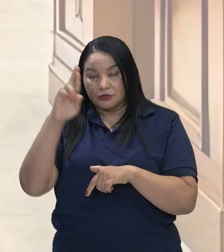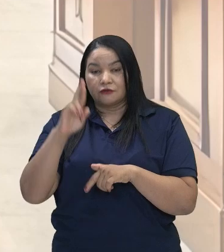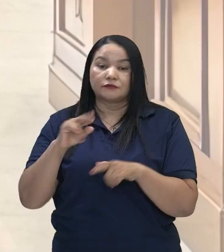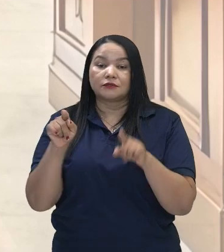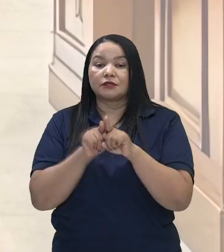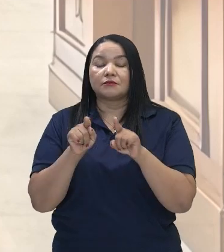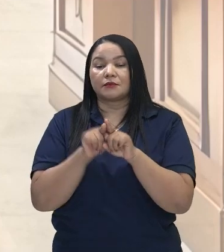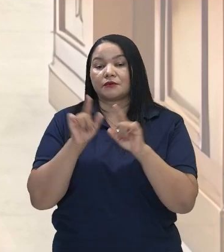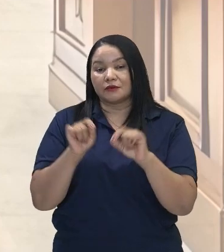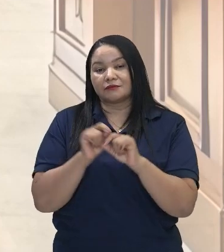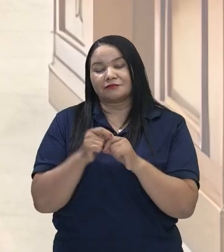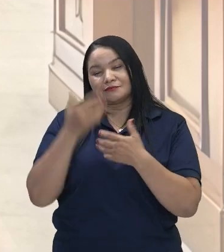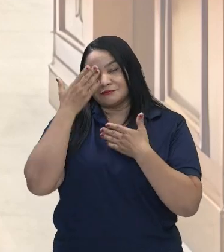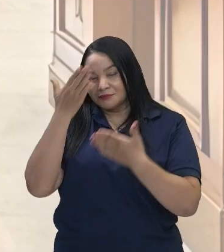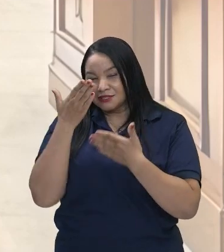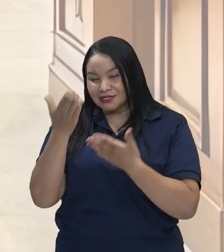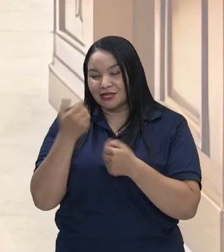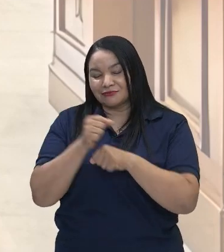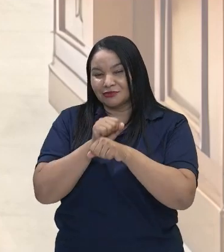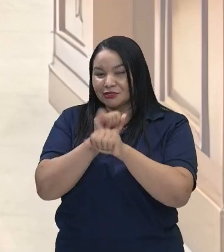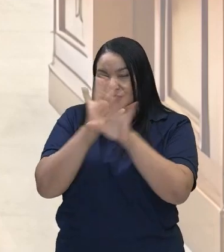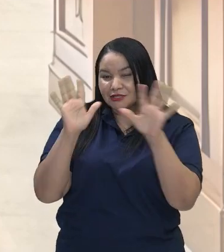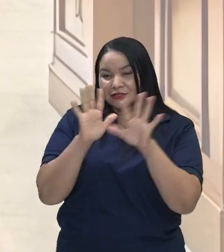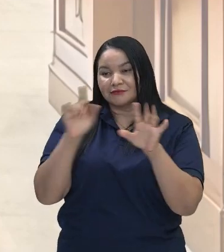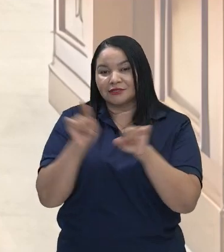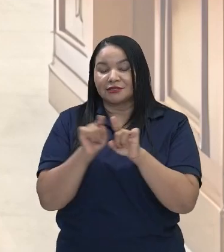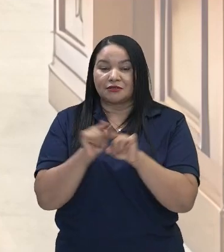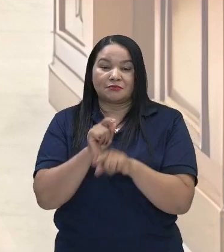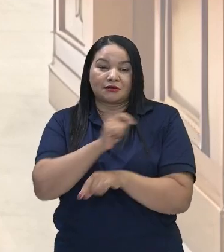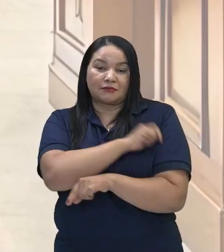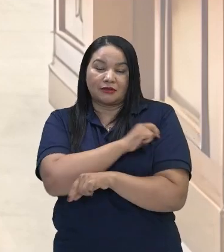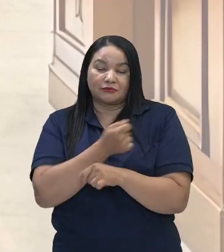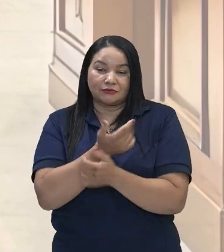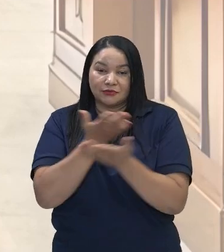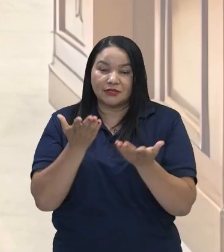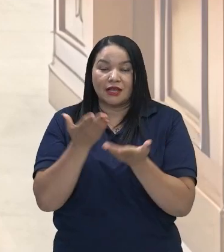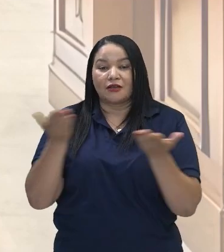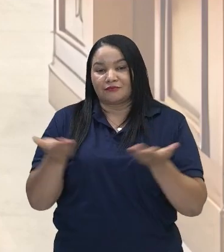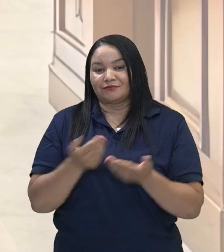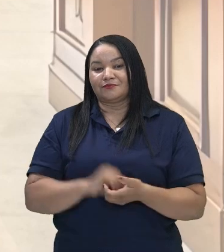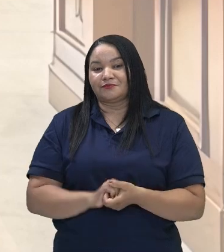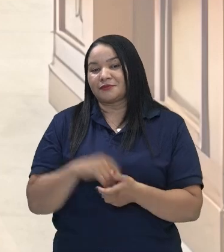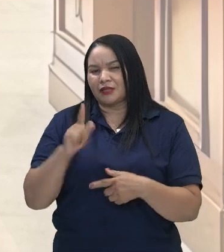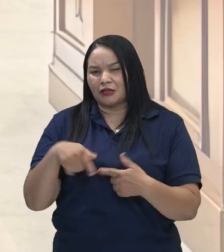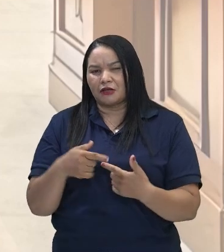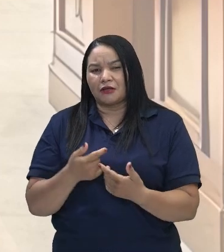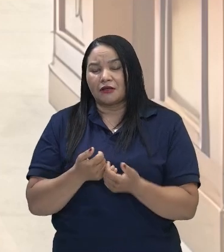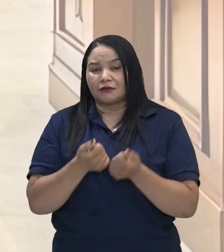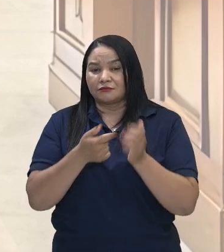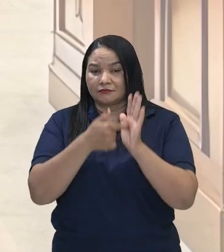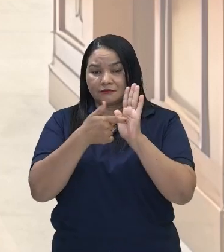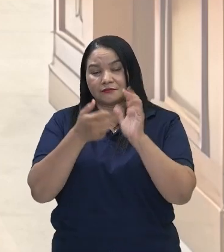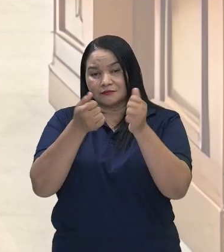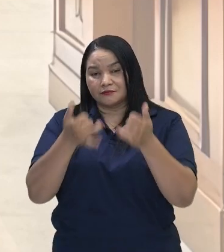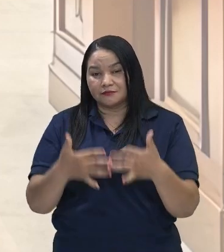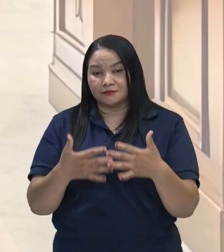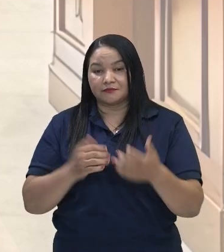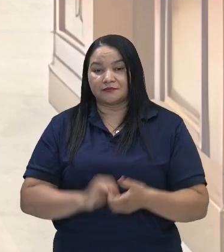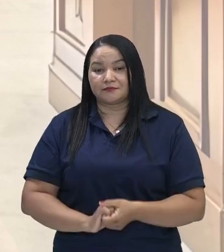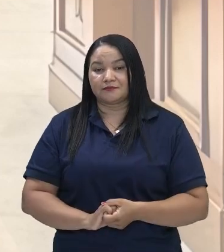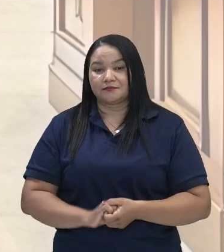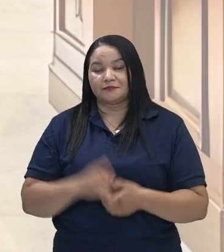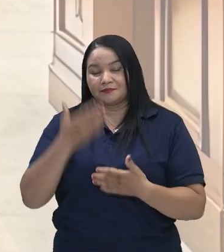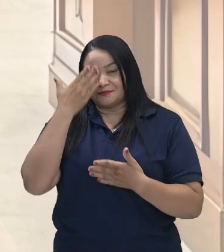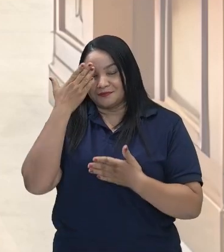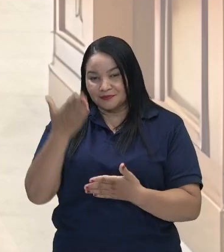seus esclarecimentos que você trouxe aqui para os nossos alunos. E é isso, meus queridos alunos. Foi isso que nós tínhamos para trazer para você. Grata. Foi